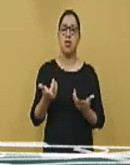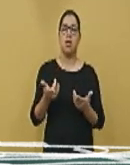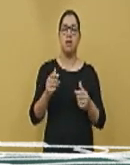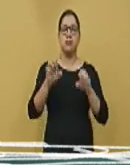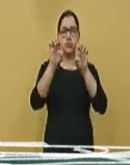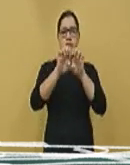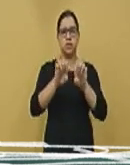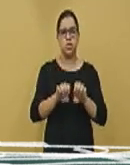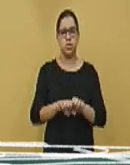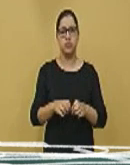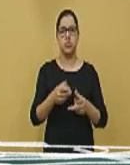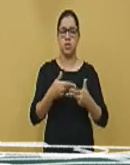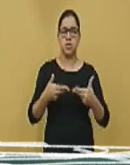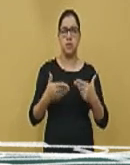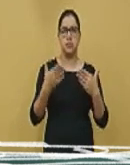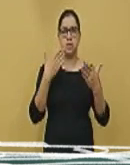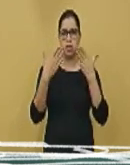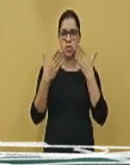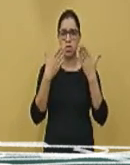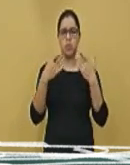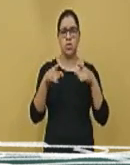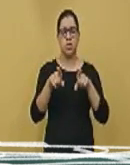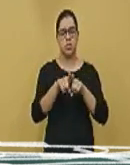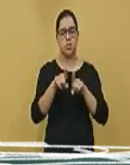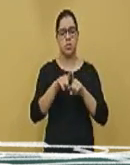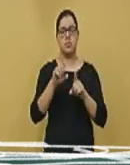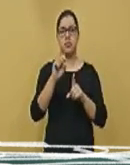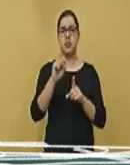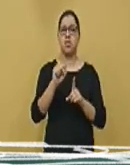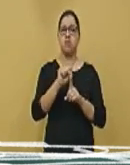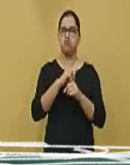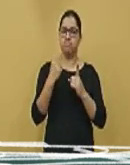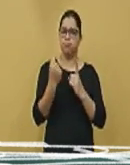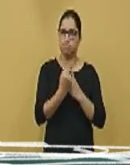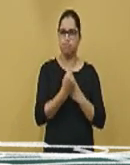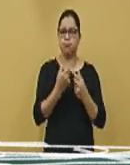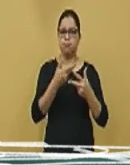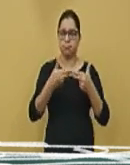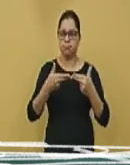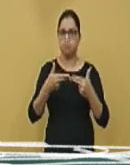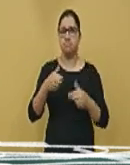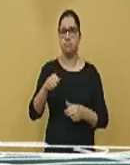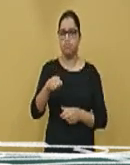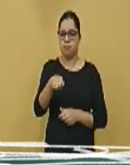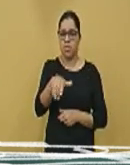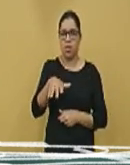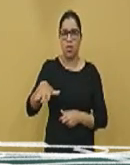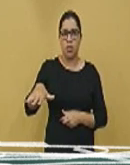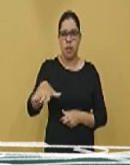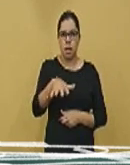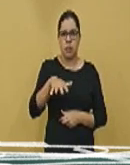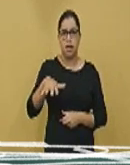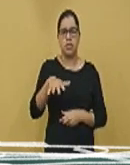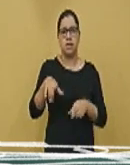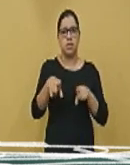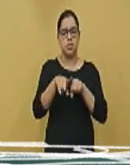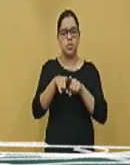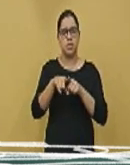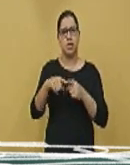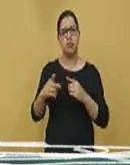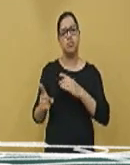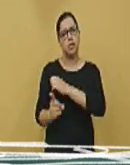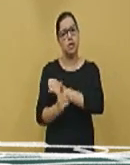psicológico, atendimento de assistência social. E, acoplado a isso, também um